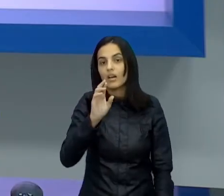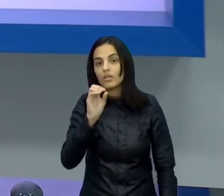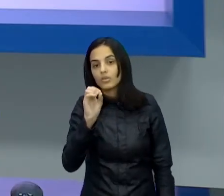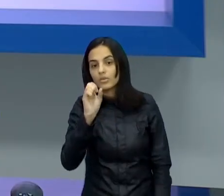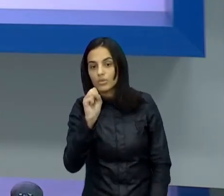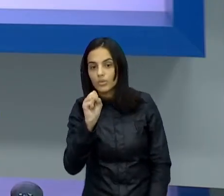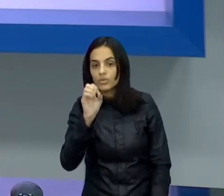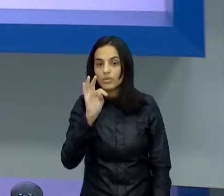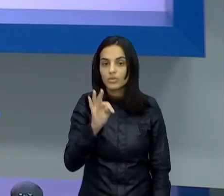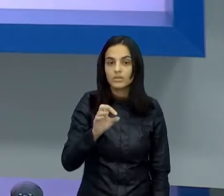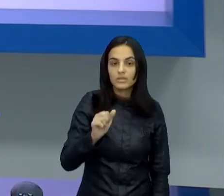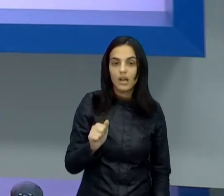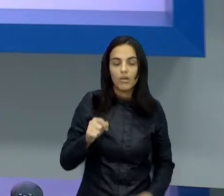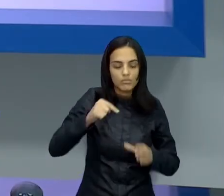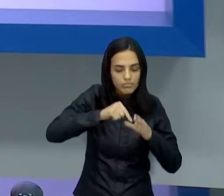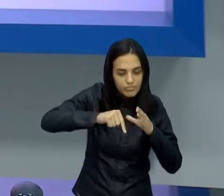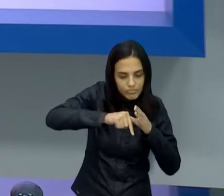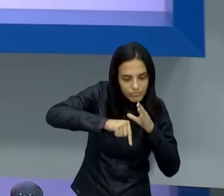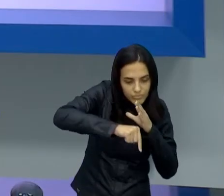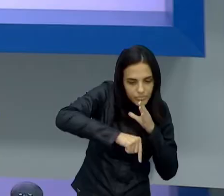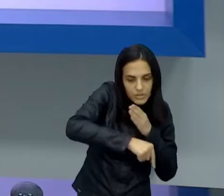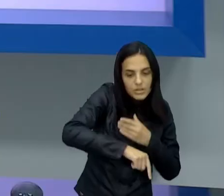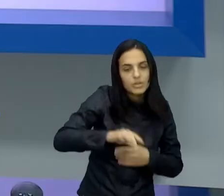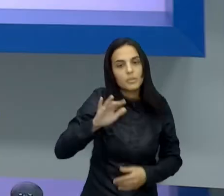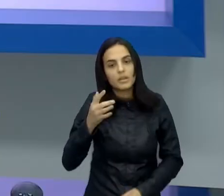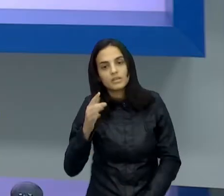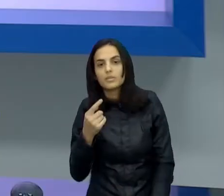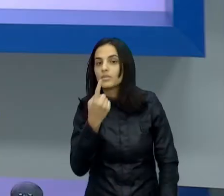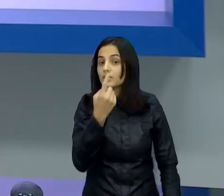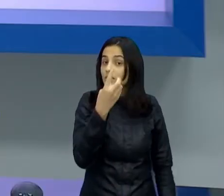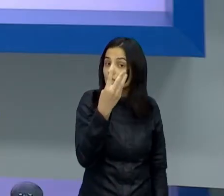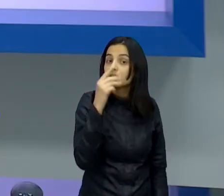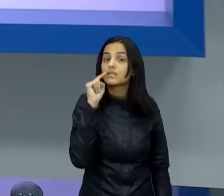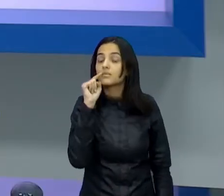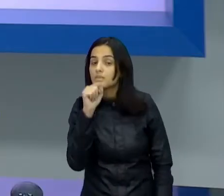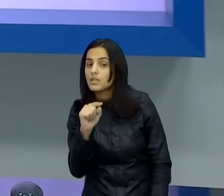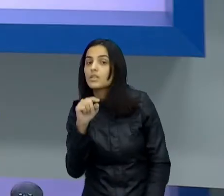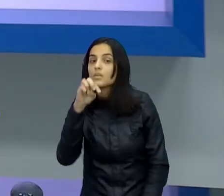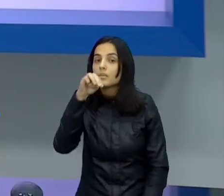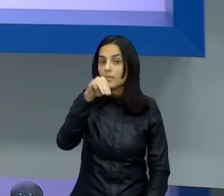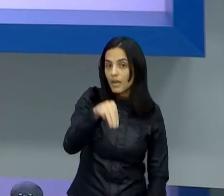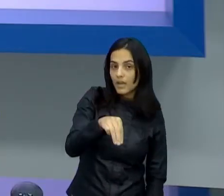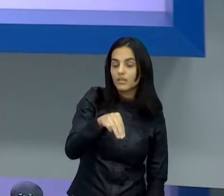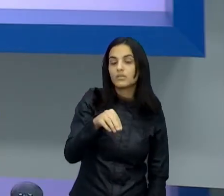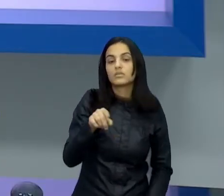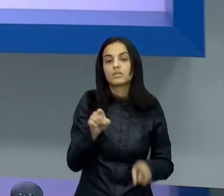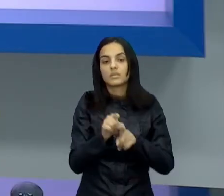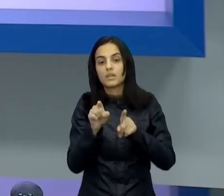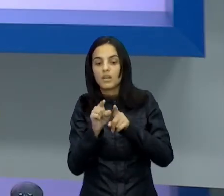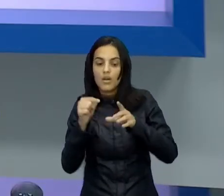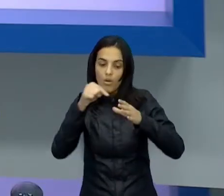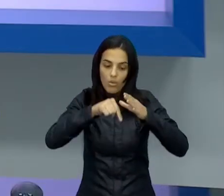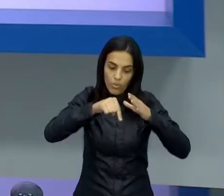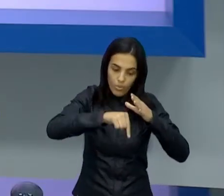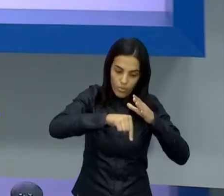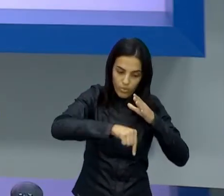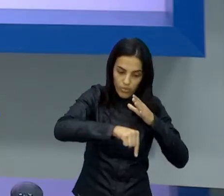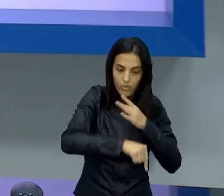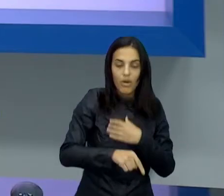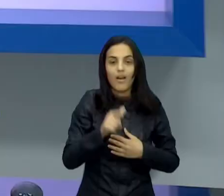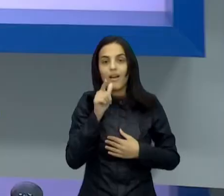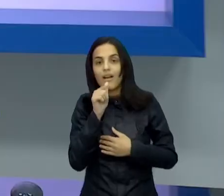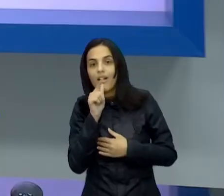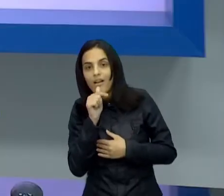continental, né, se fez aí um buraco aí de mais ou menos 13 mil metros, né, e as fossas oceânicas, né, fossas Mariana, fossa